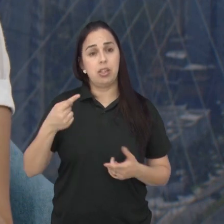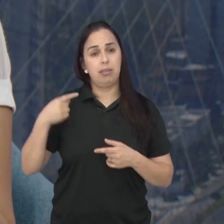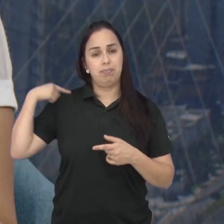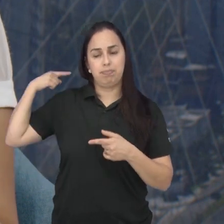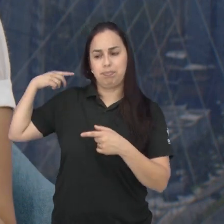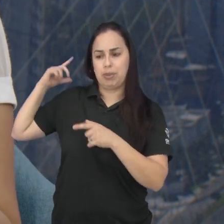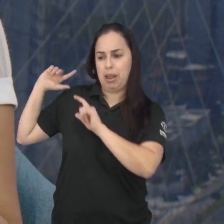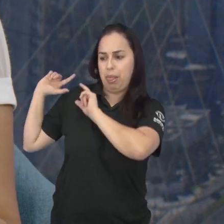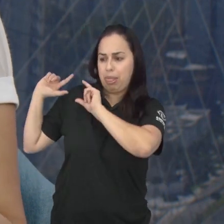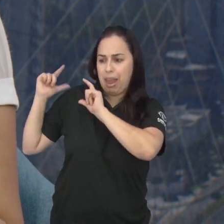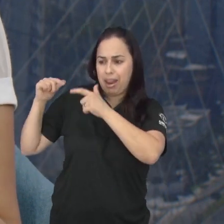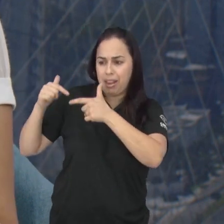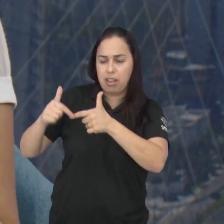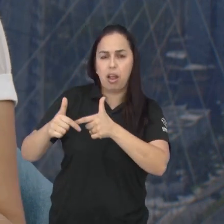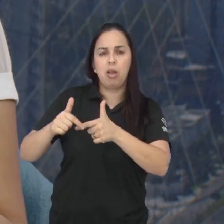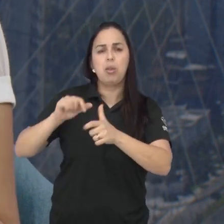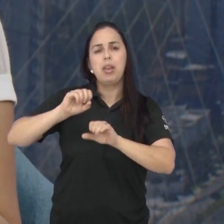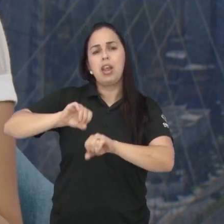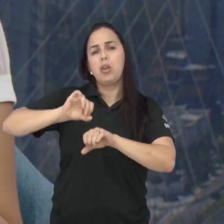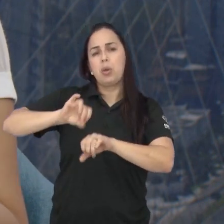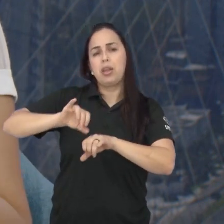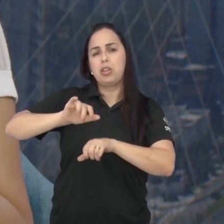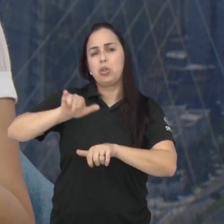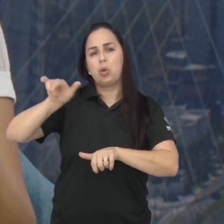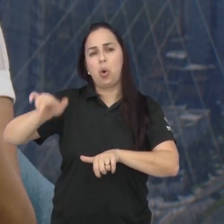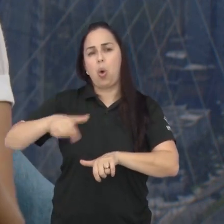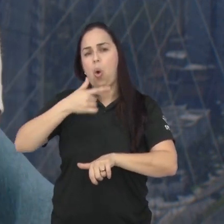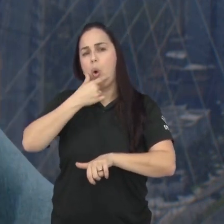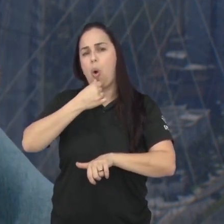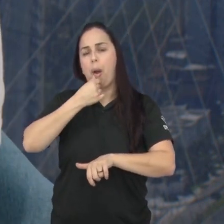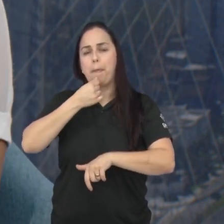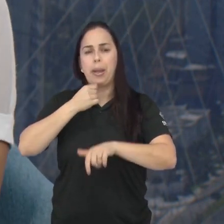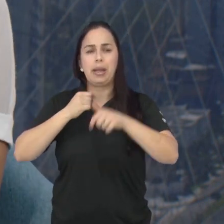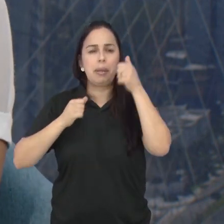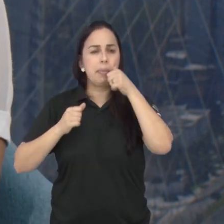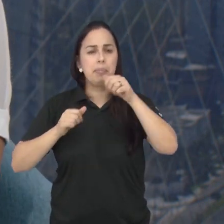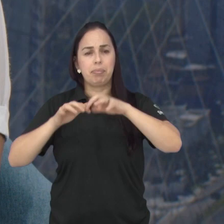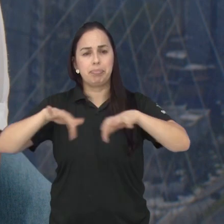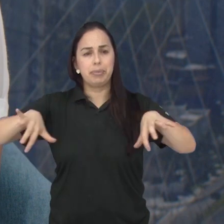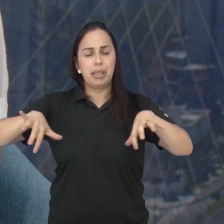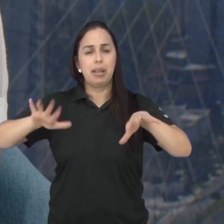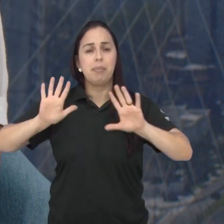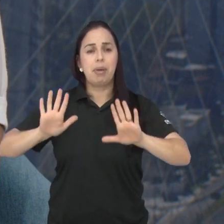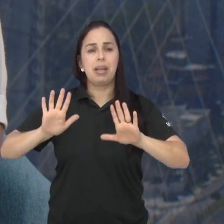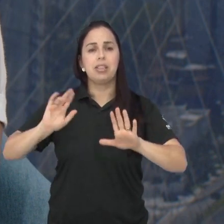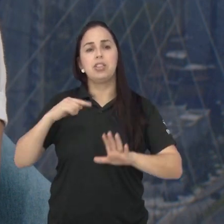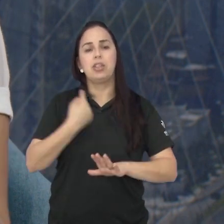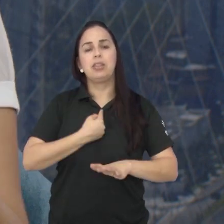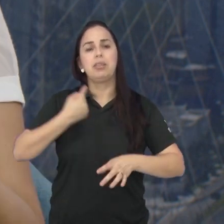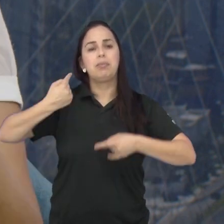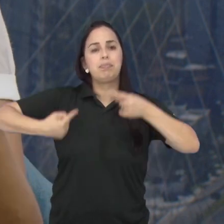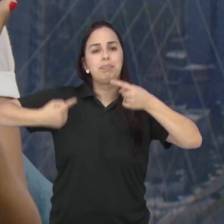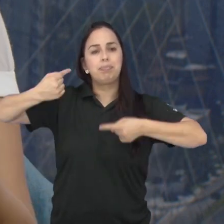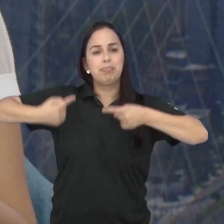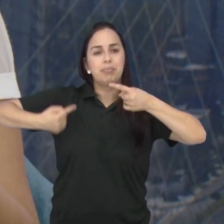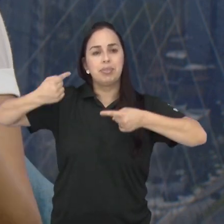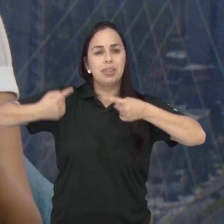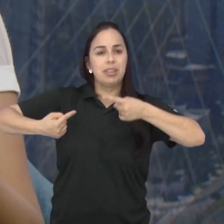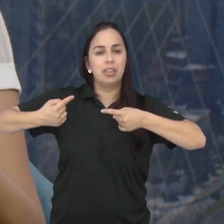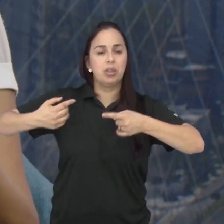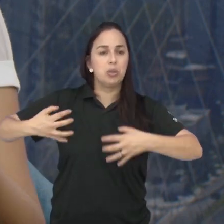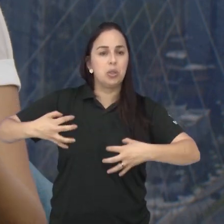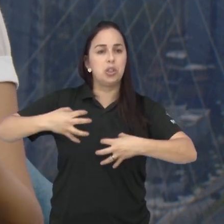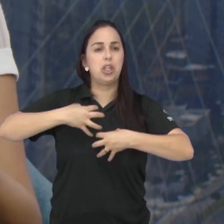tradicionais, né, de meninos e meninas, enfim, mas a gente tem que ampliar esse debate no sentido de considerar outras formas